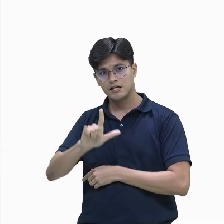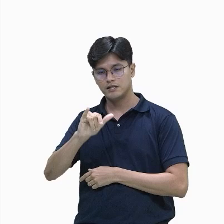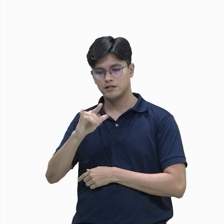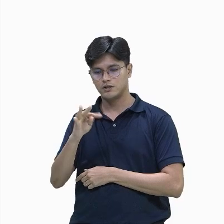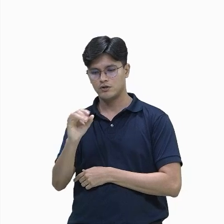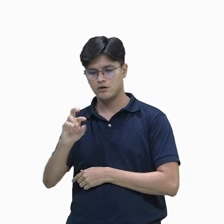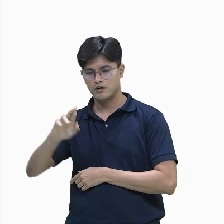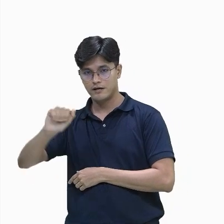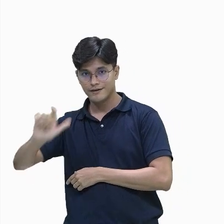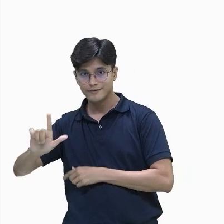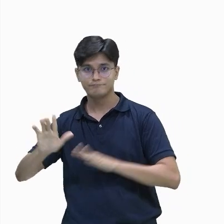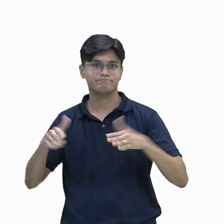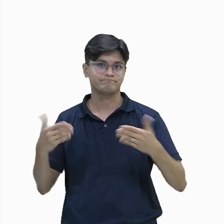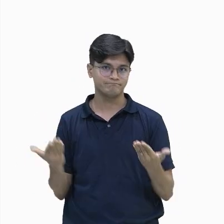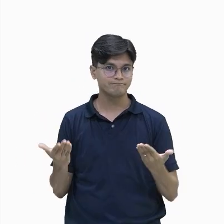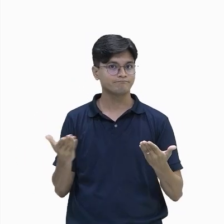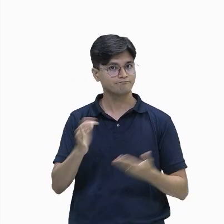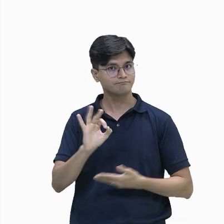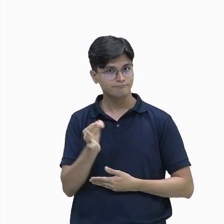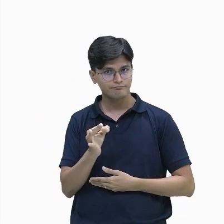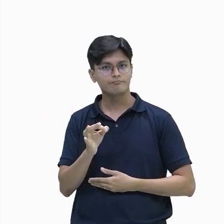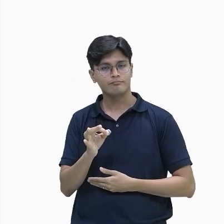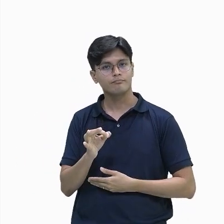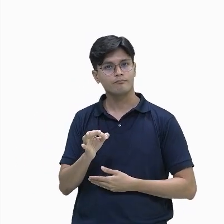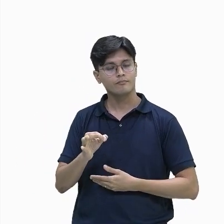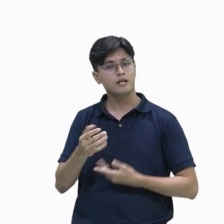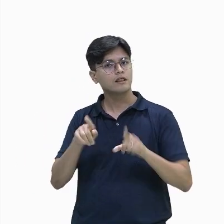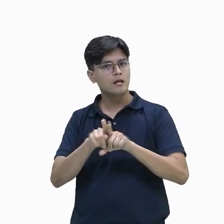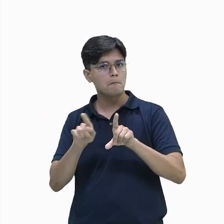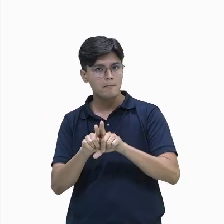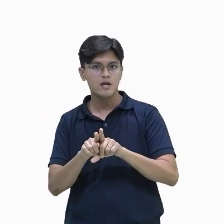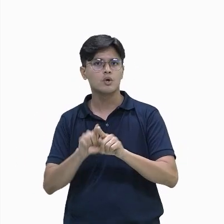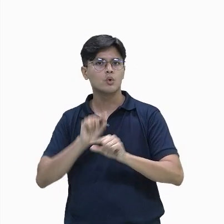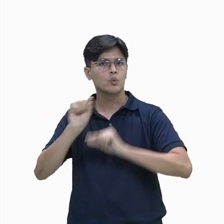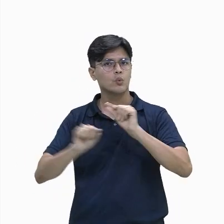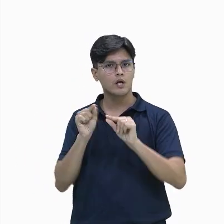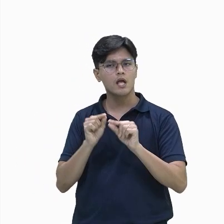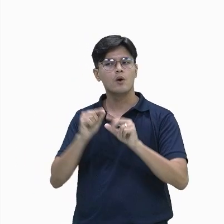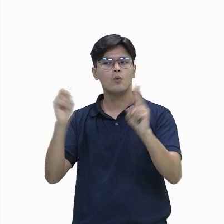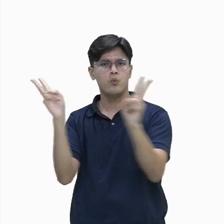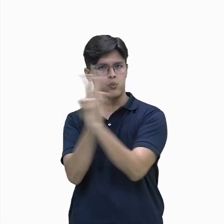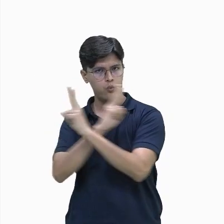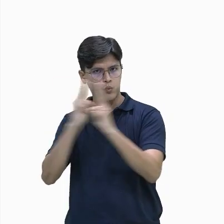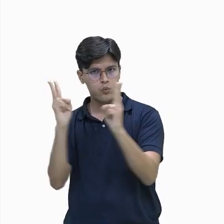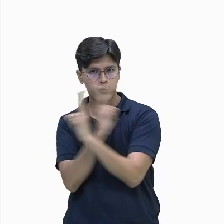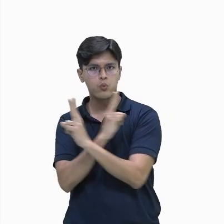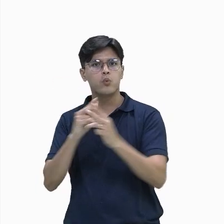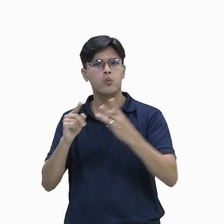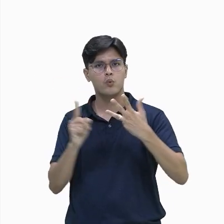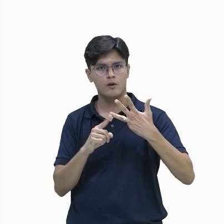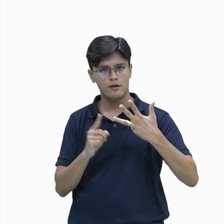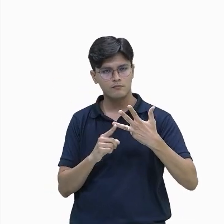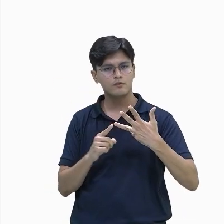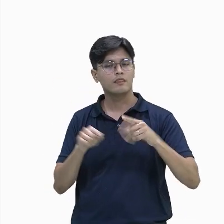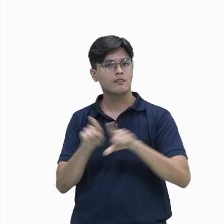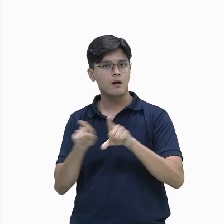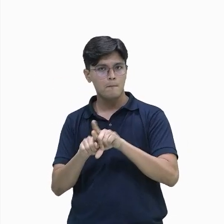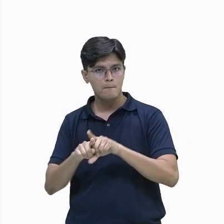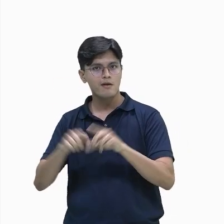gente não dá nada para ele, que são os ventos, né? Os agentes externos também aí é um dos